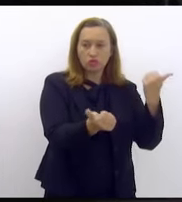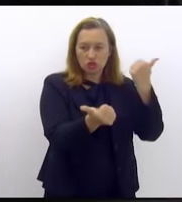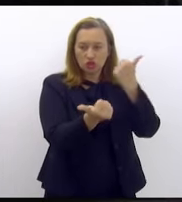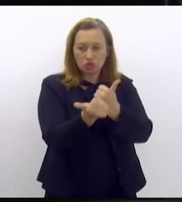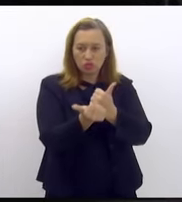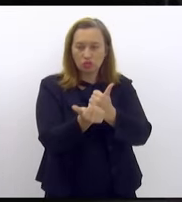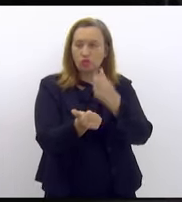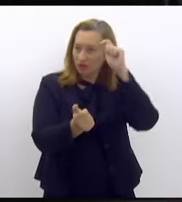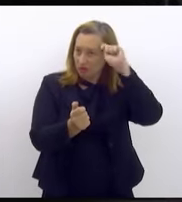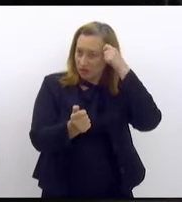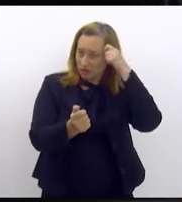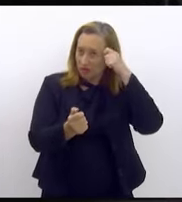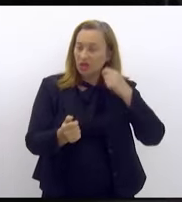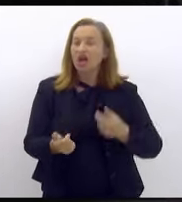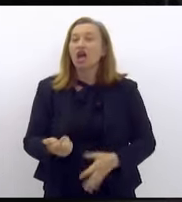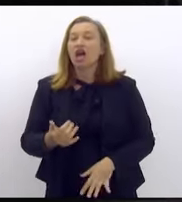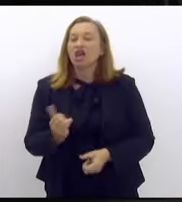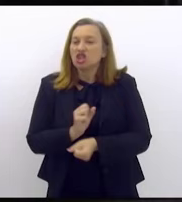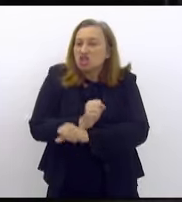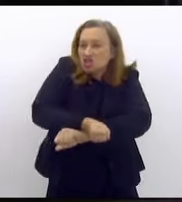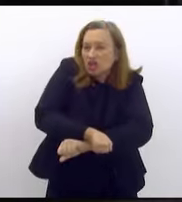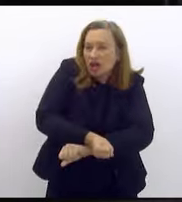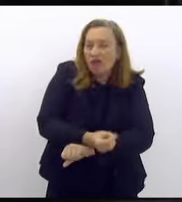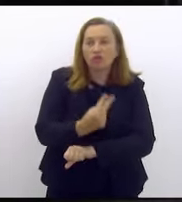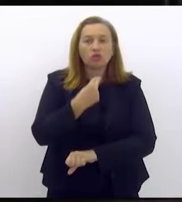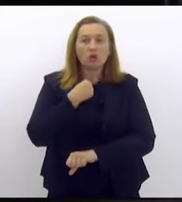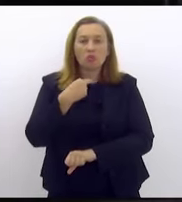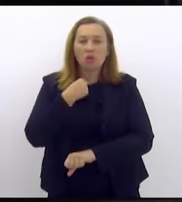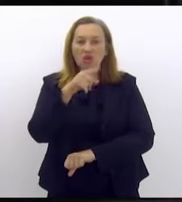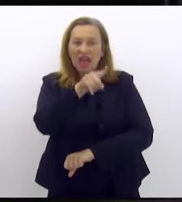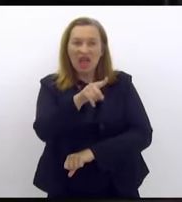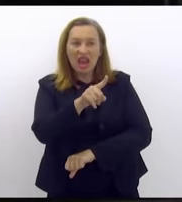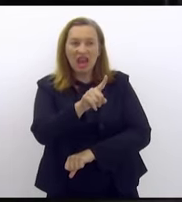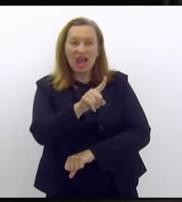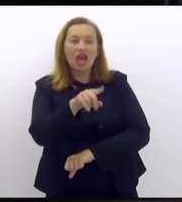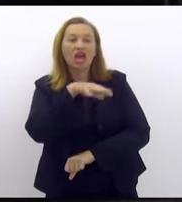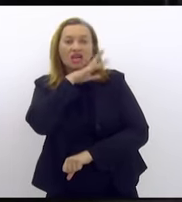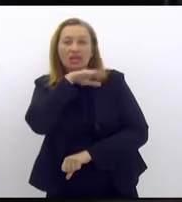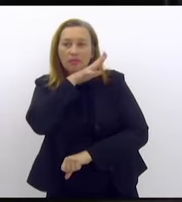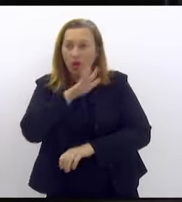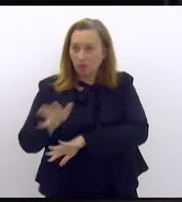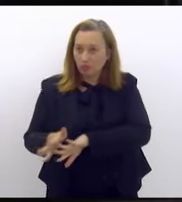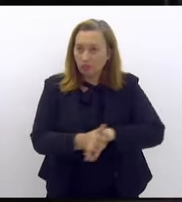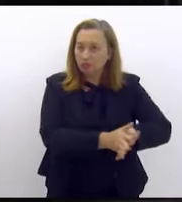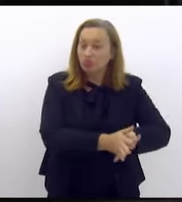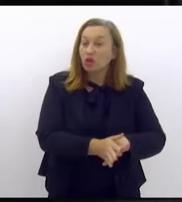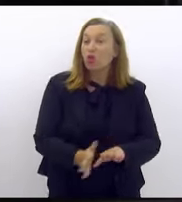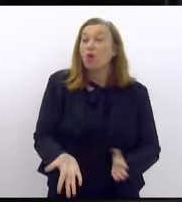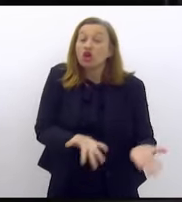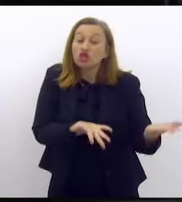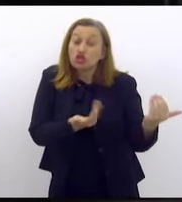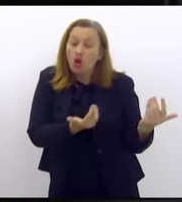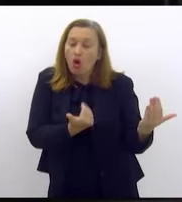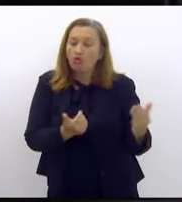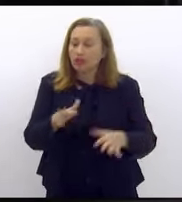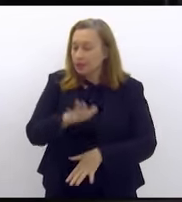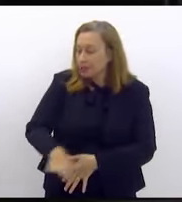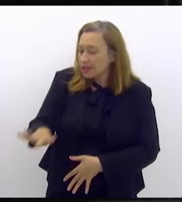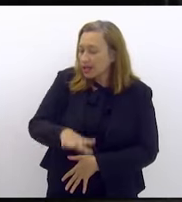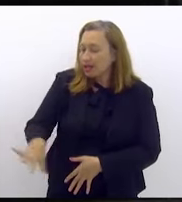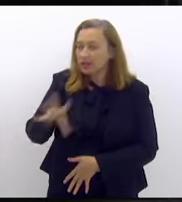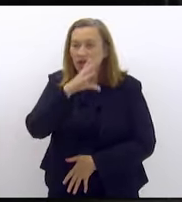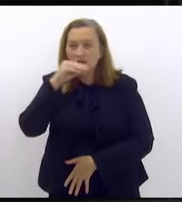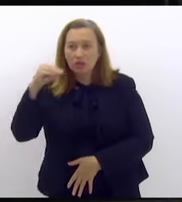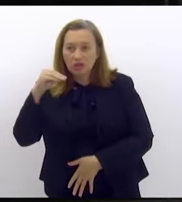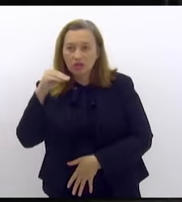ela não é gente. Ou seja, em pleno 2020, uma jovem criança,